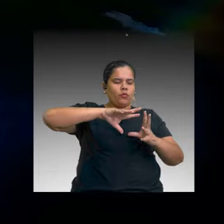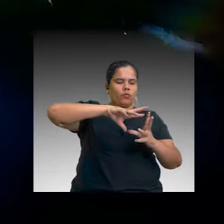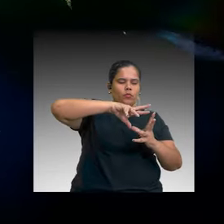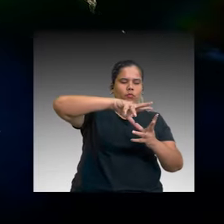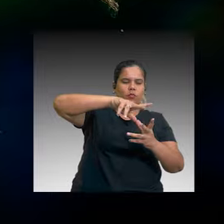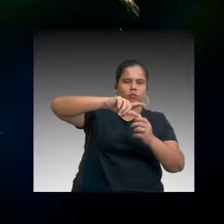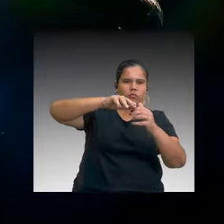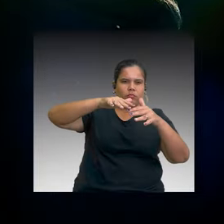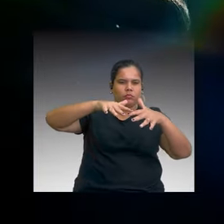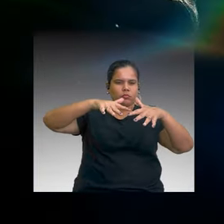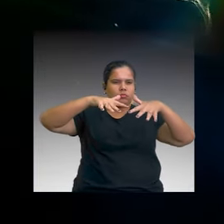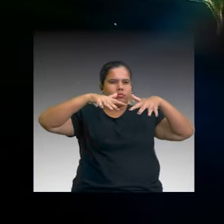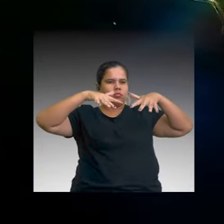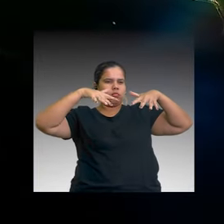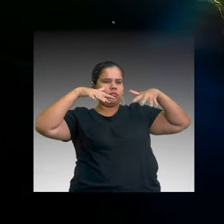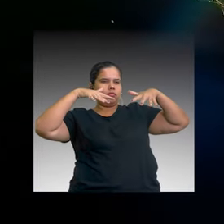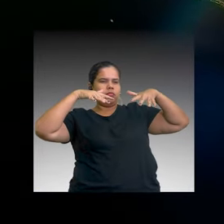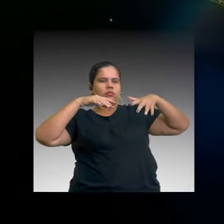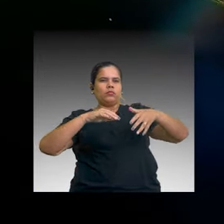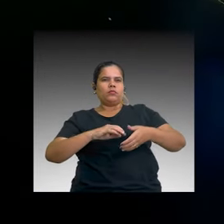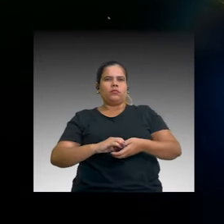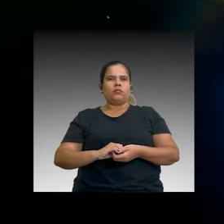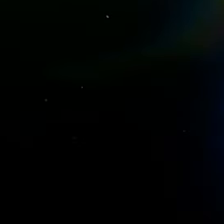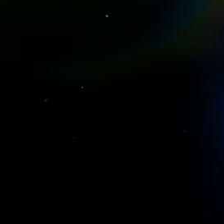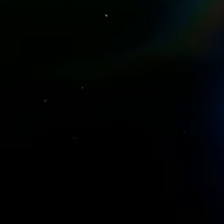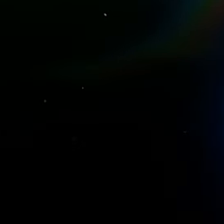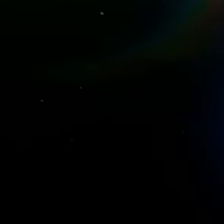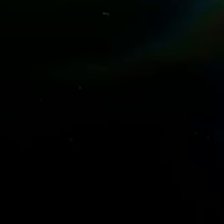junho o mundo vai parar.